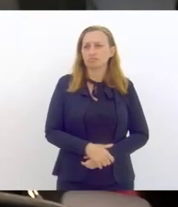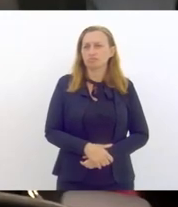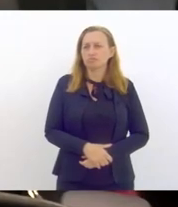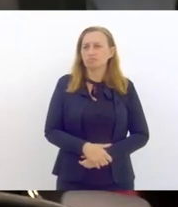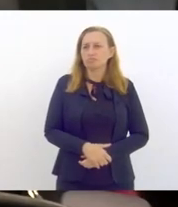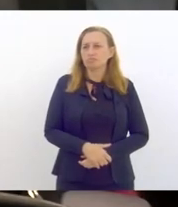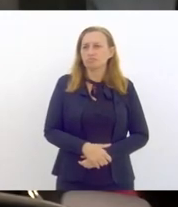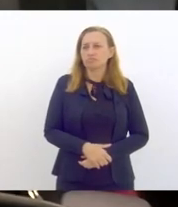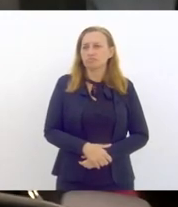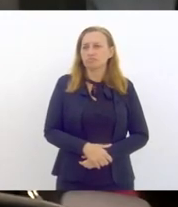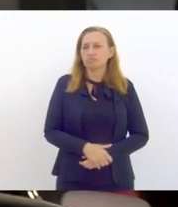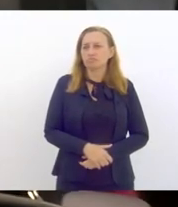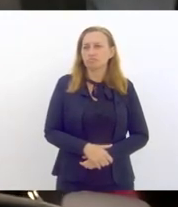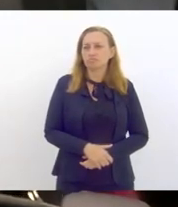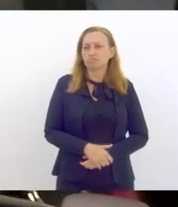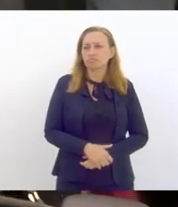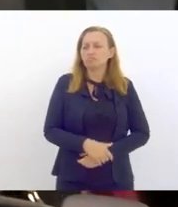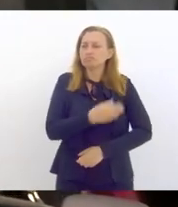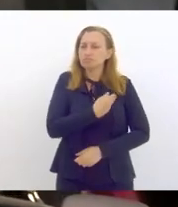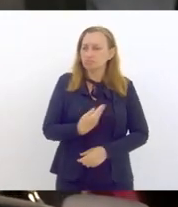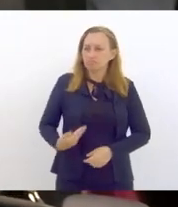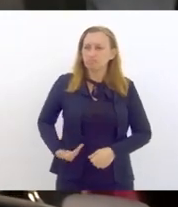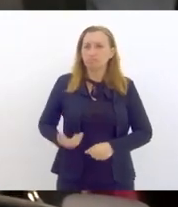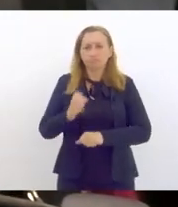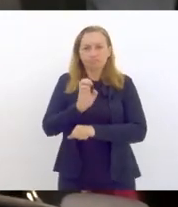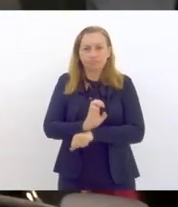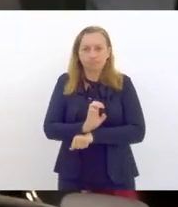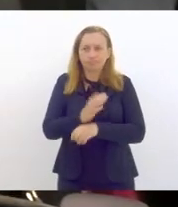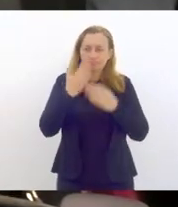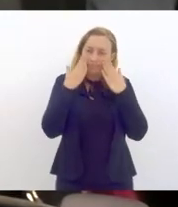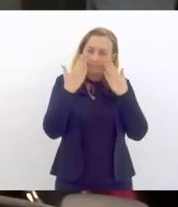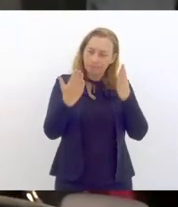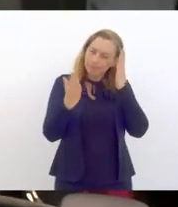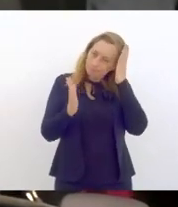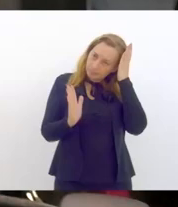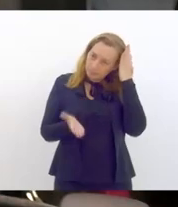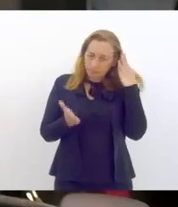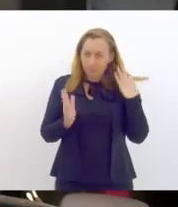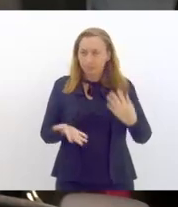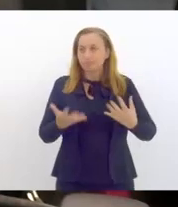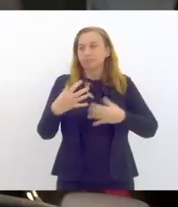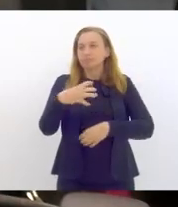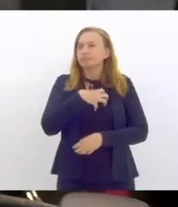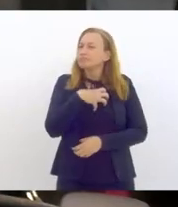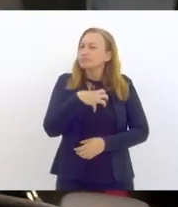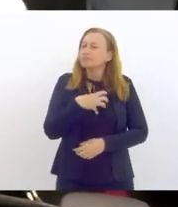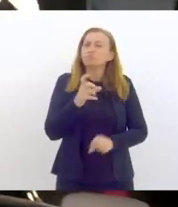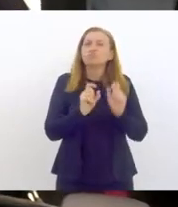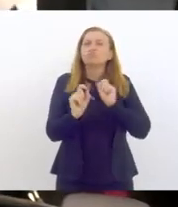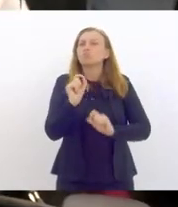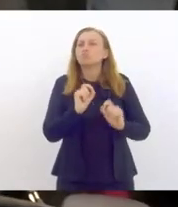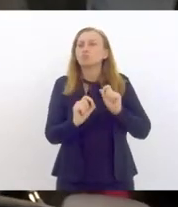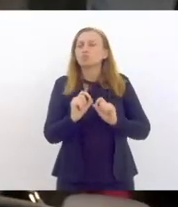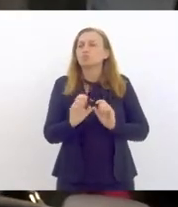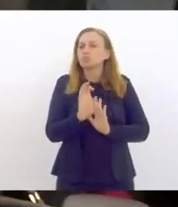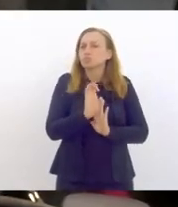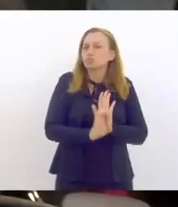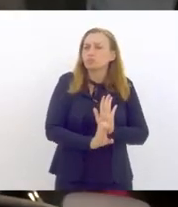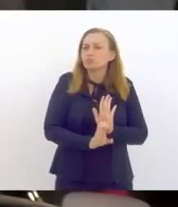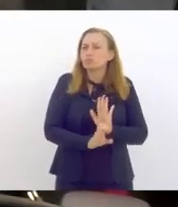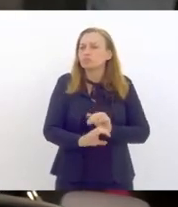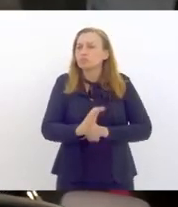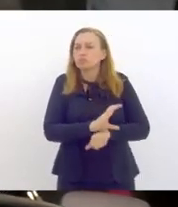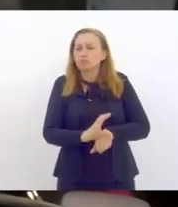que o que o governo tá apresentando agora no sentido de que a emenda constitucional